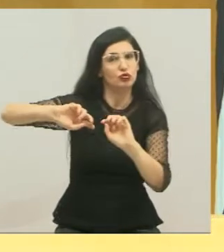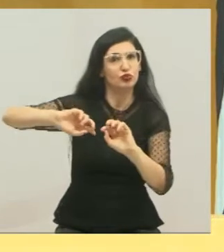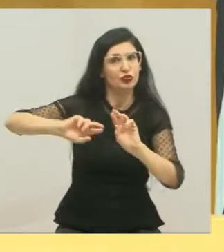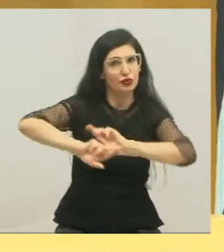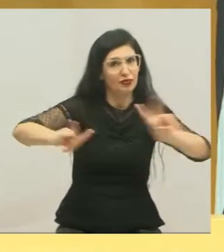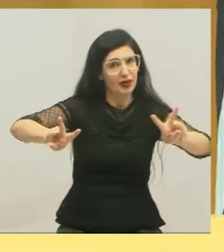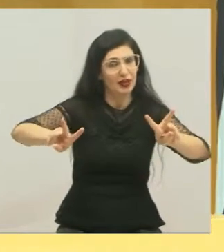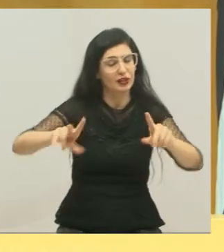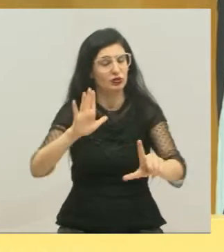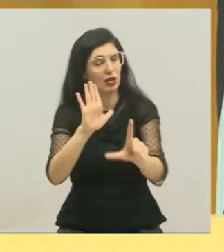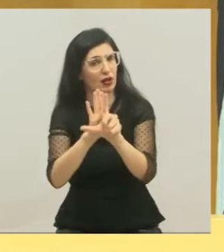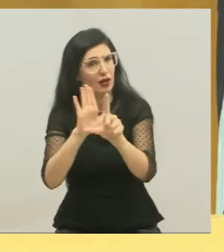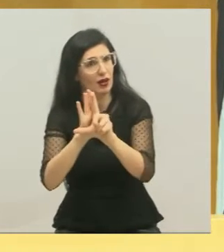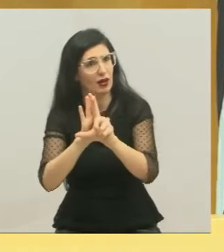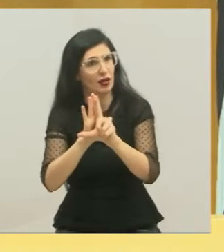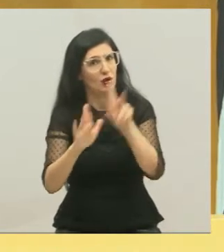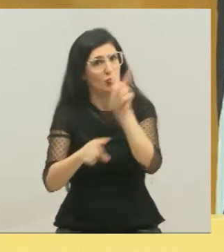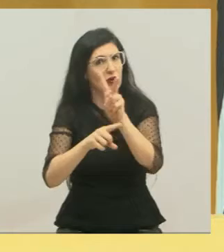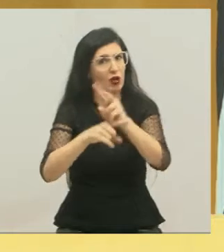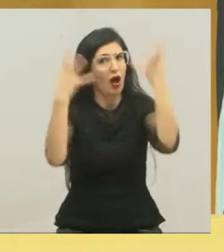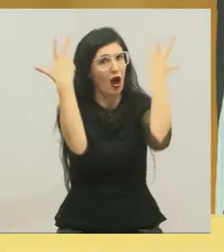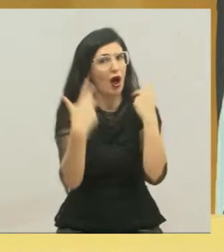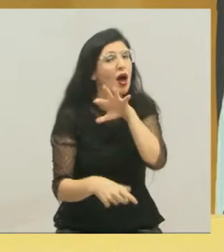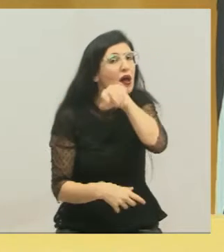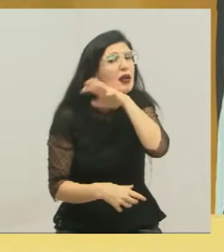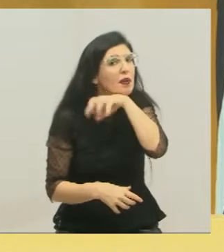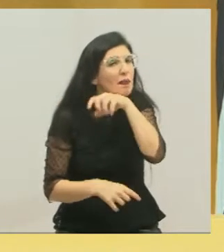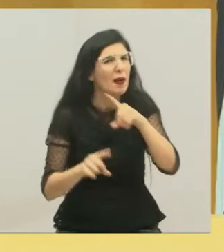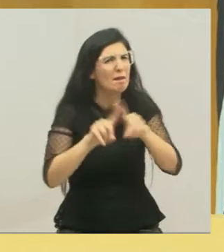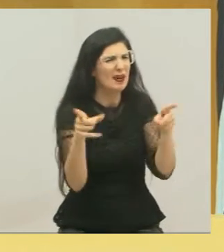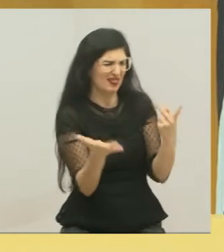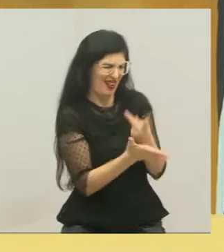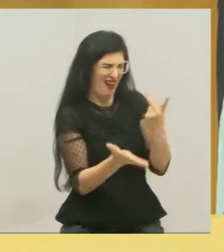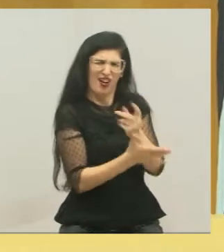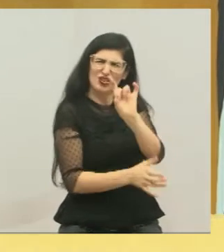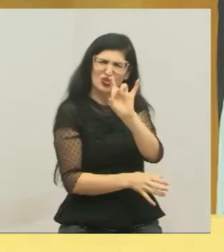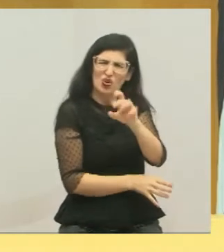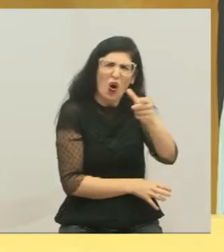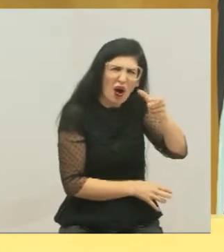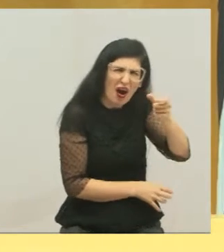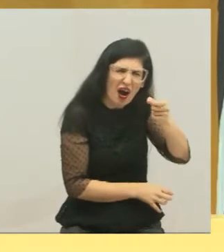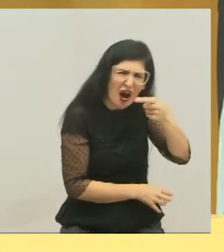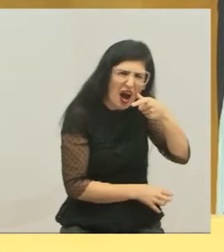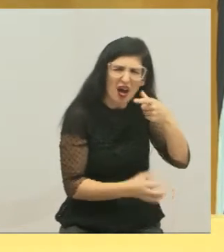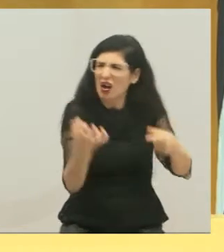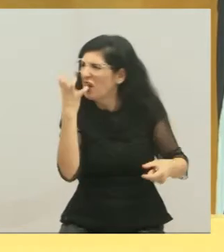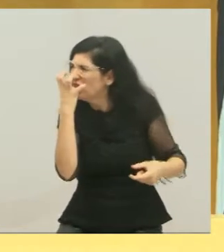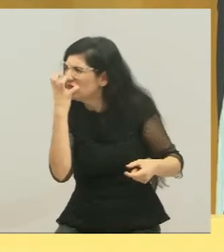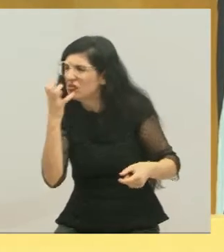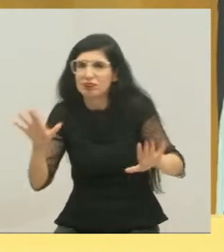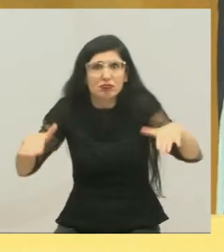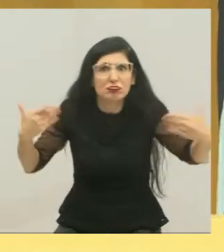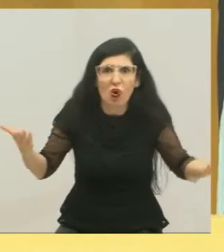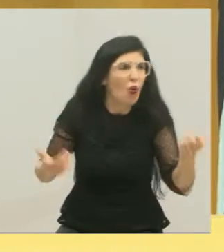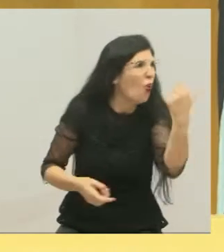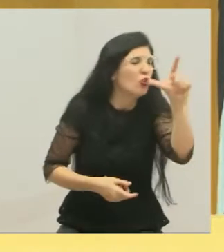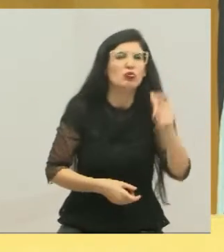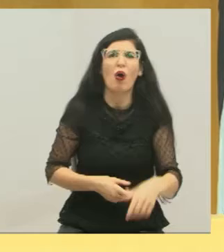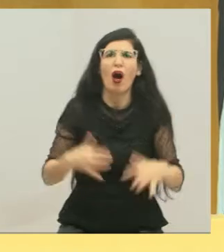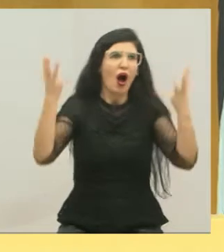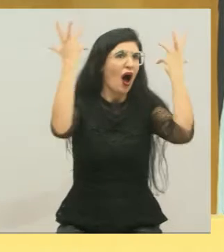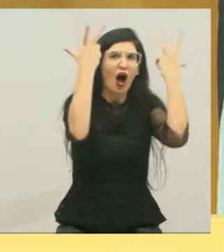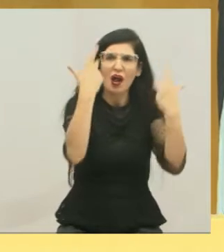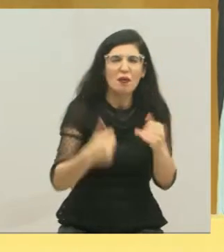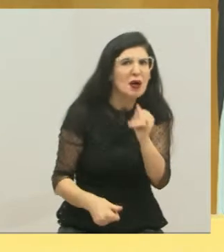infelizmente atende uma falha porque foi direcionada somente para cães e gatos e os outros animais os animais de grande porte